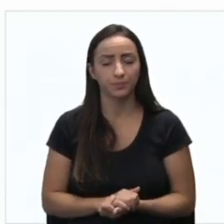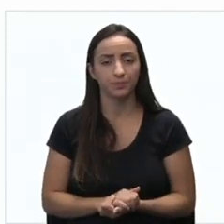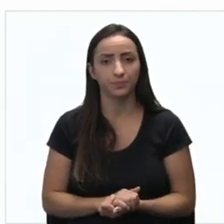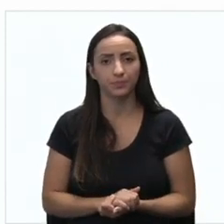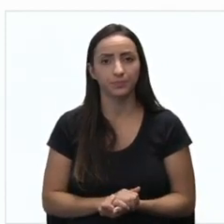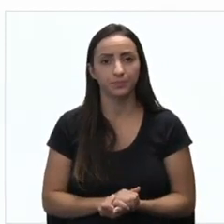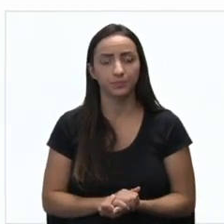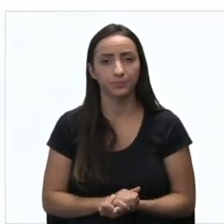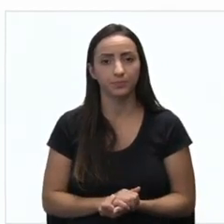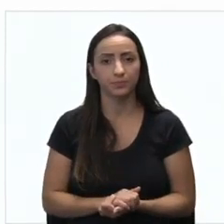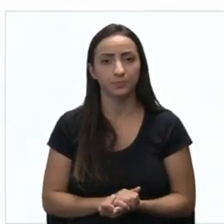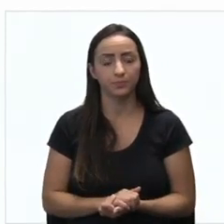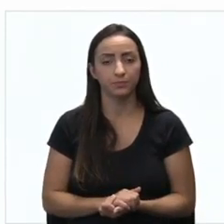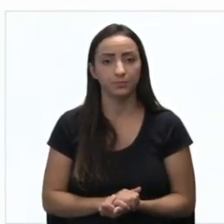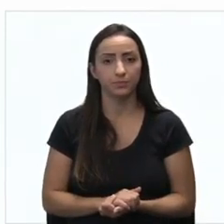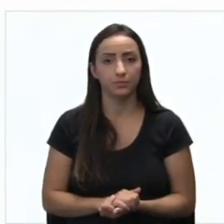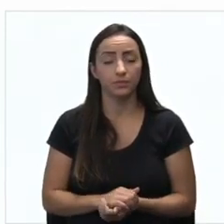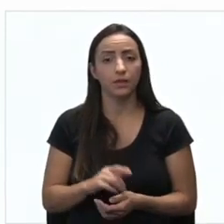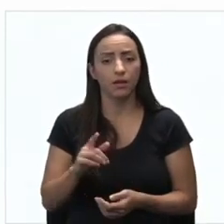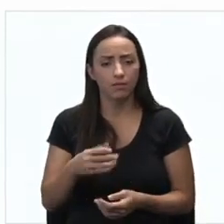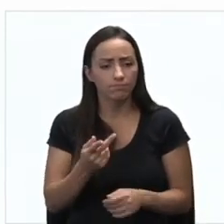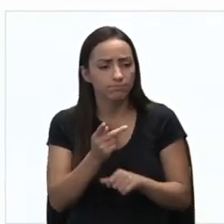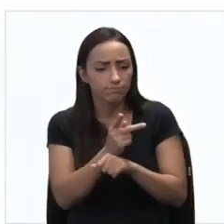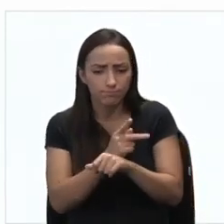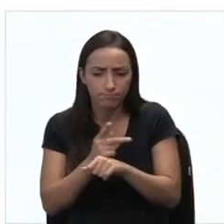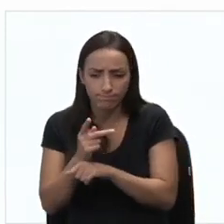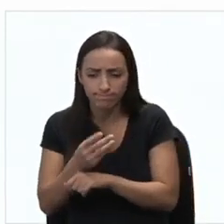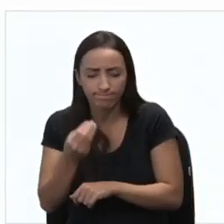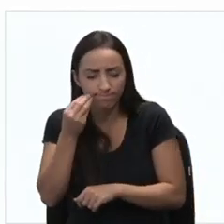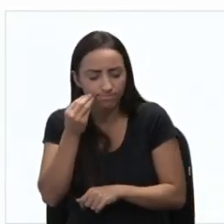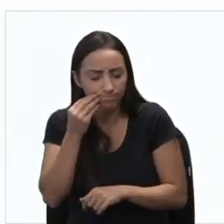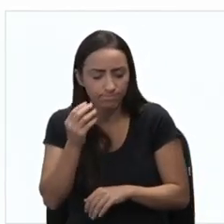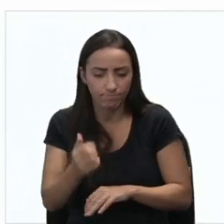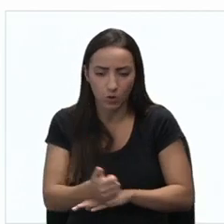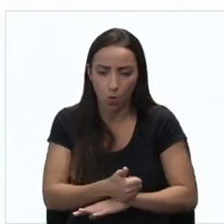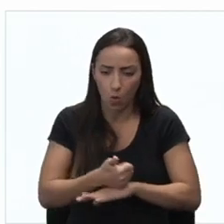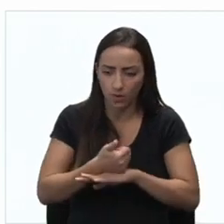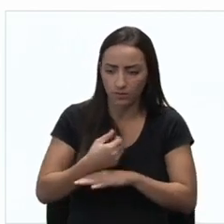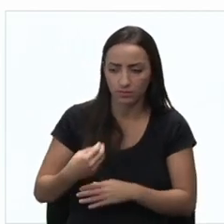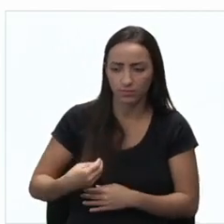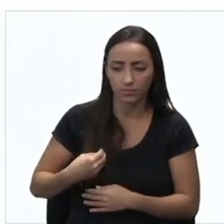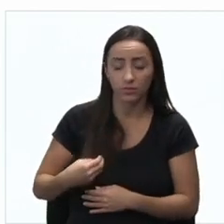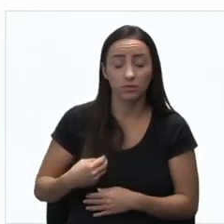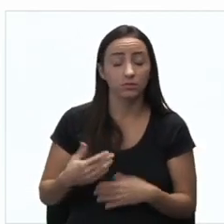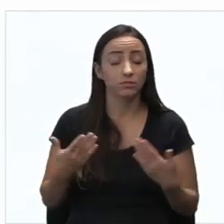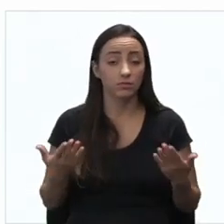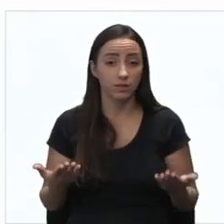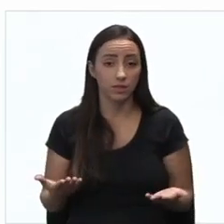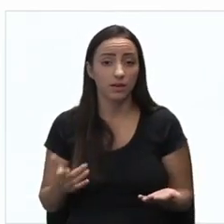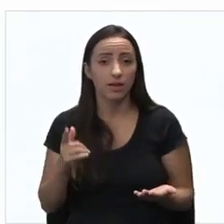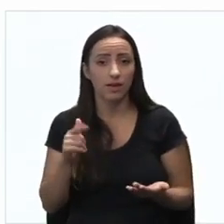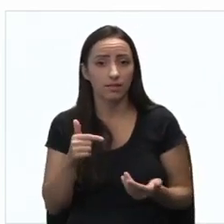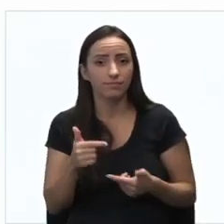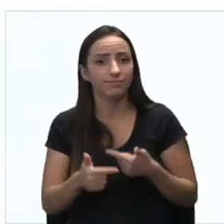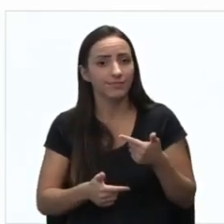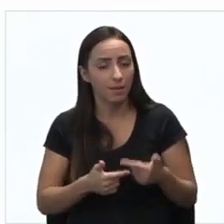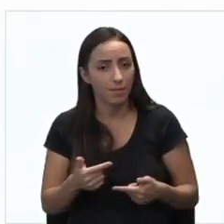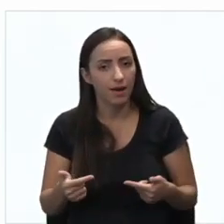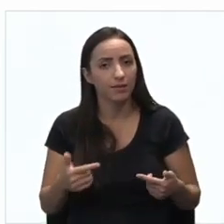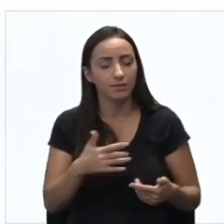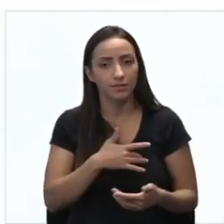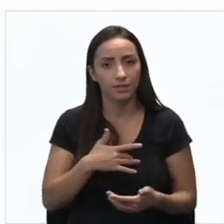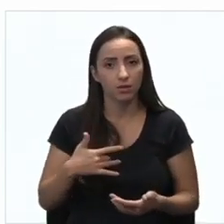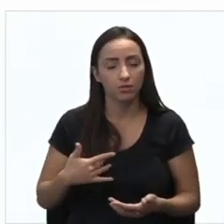Ela é justamente buscar a qualidade de vida. Aí que entra o trabalho na área da